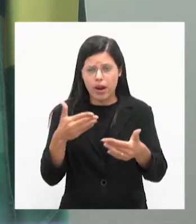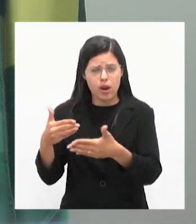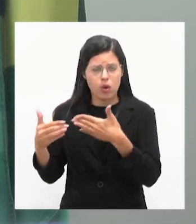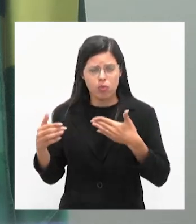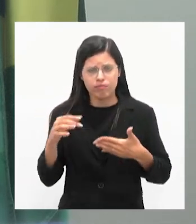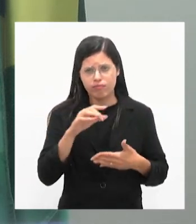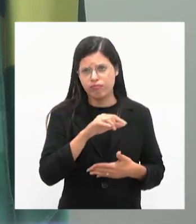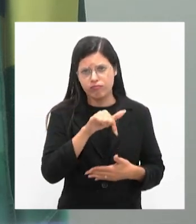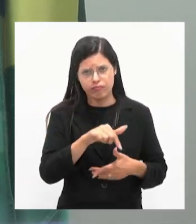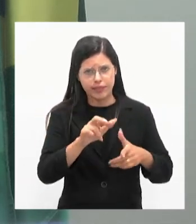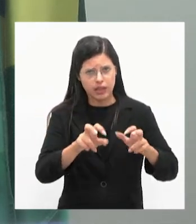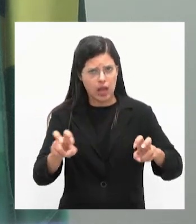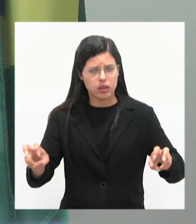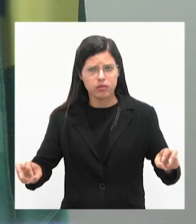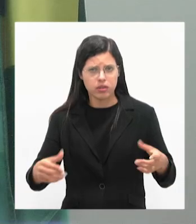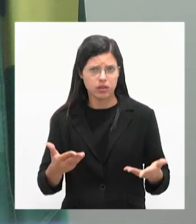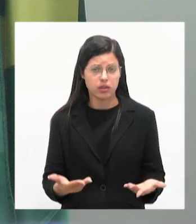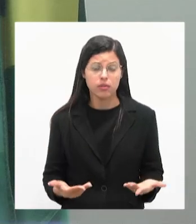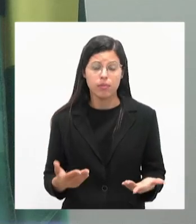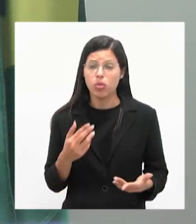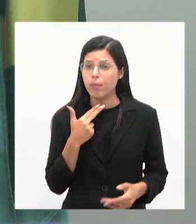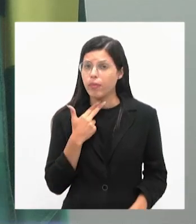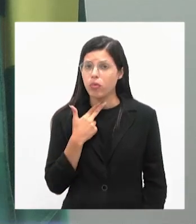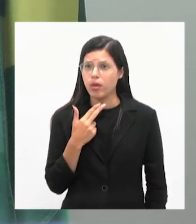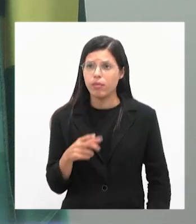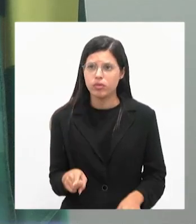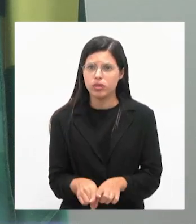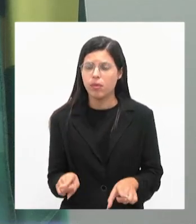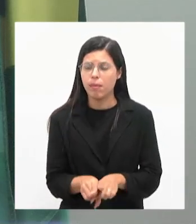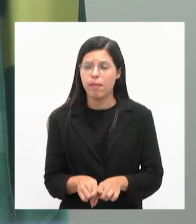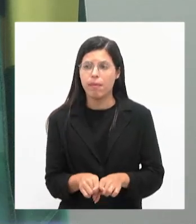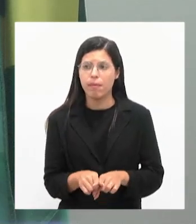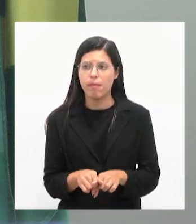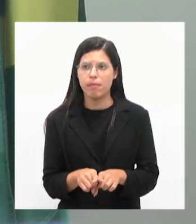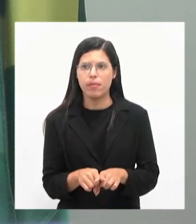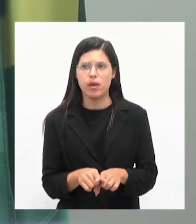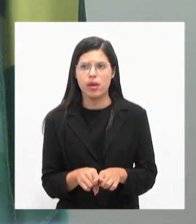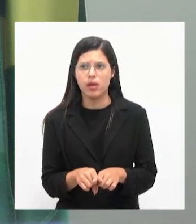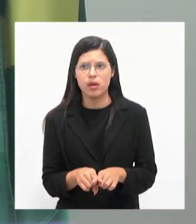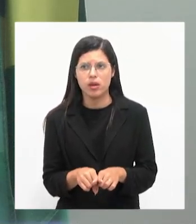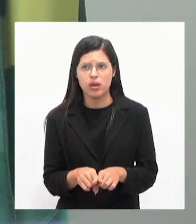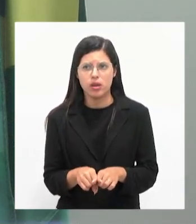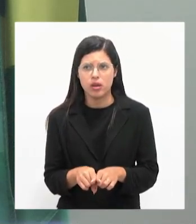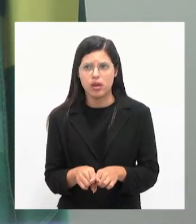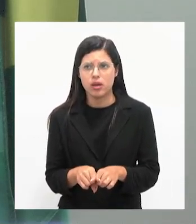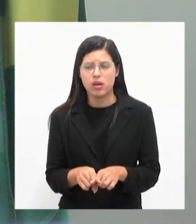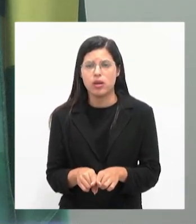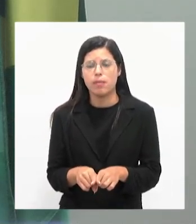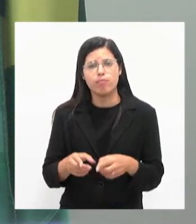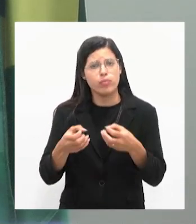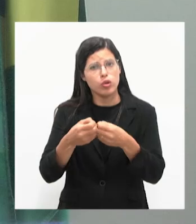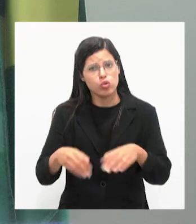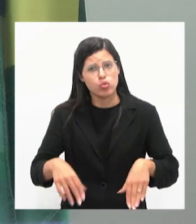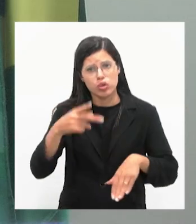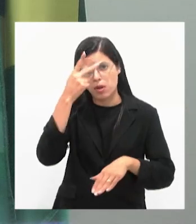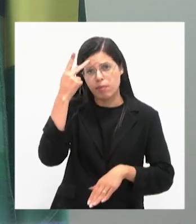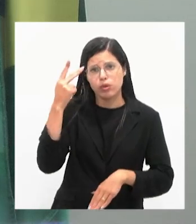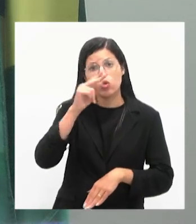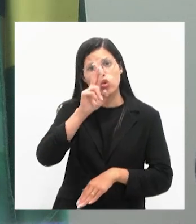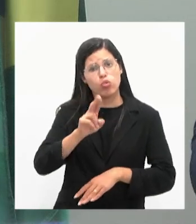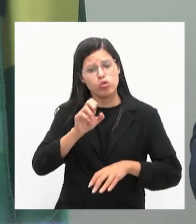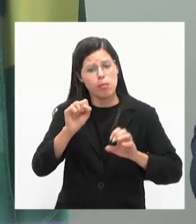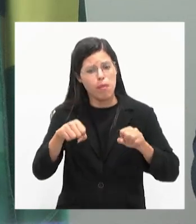nós também não podemos jogar, né, para o mundo quem vive do sustento da sua moto, pô. Porque a